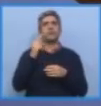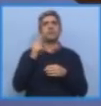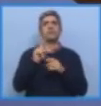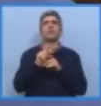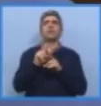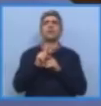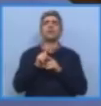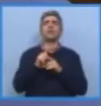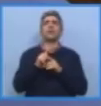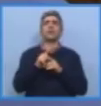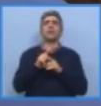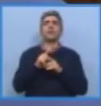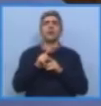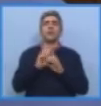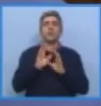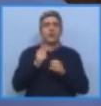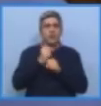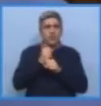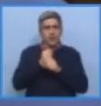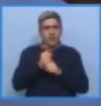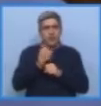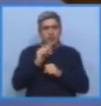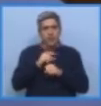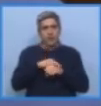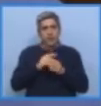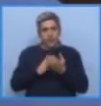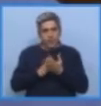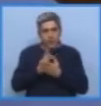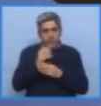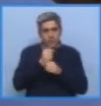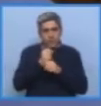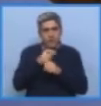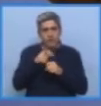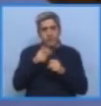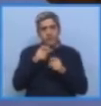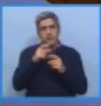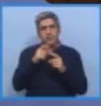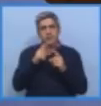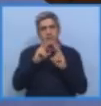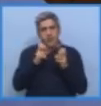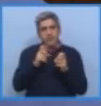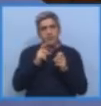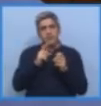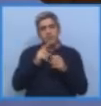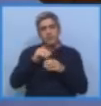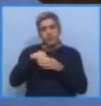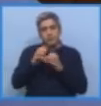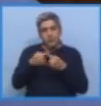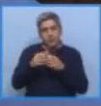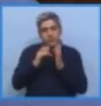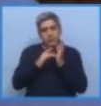que há que trabalhar ainda, é necessário continuar a trabalhar esta dimensão no seio das nossas comunidades